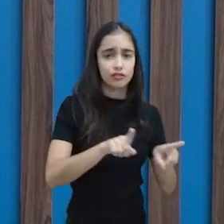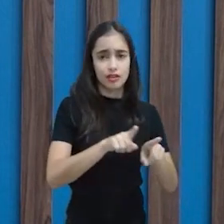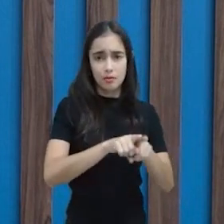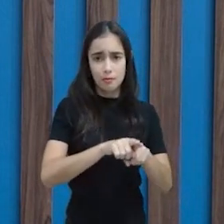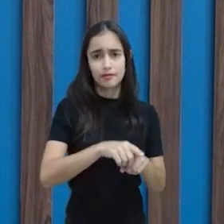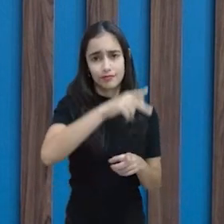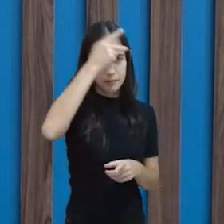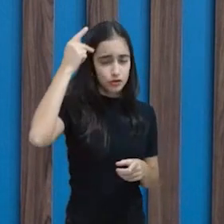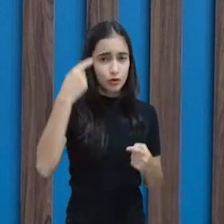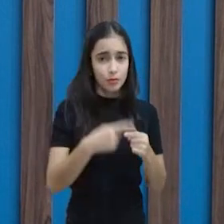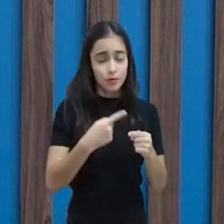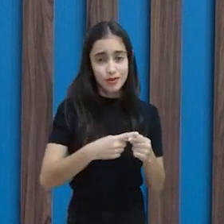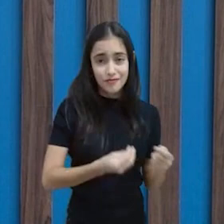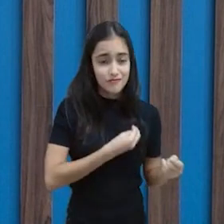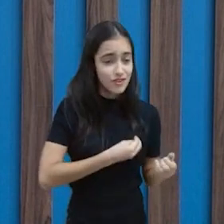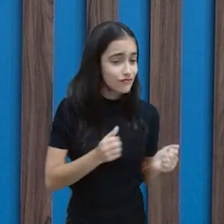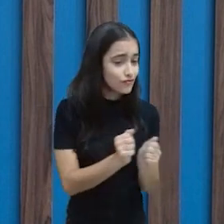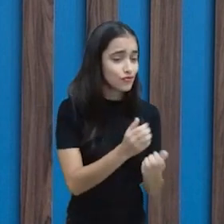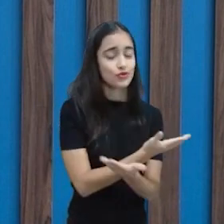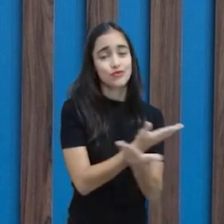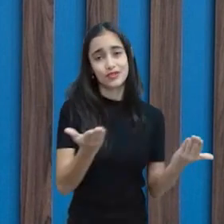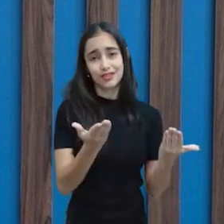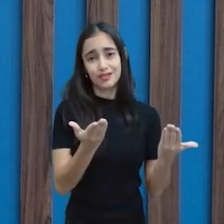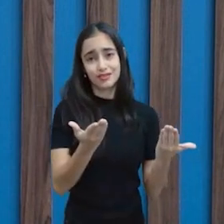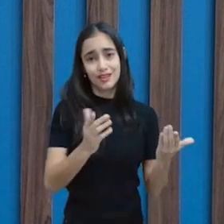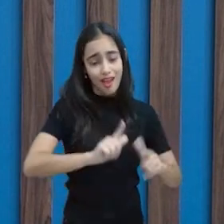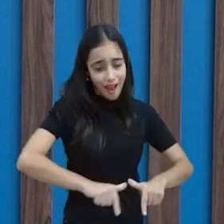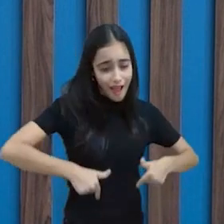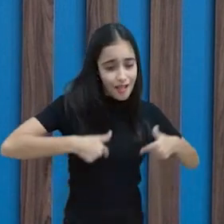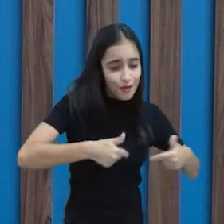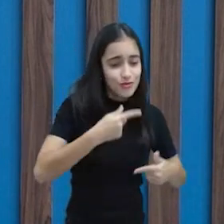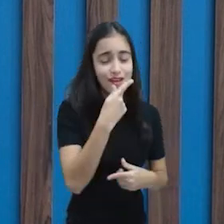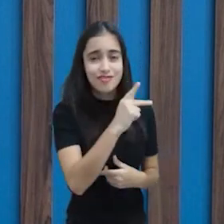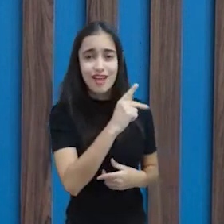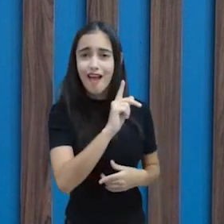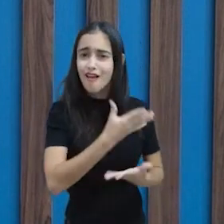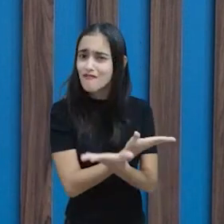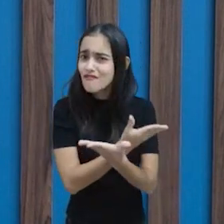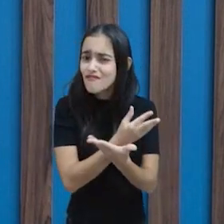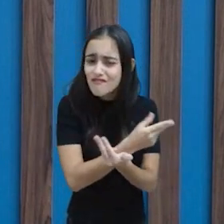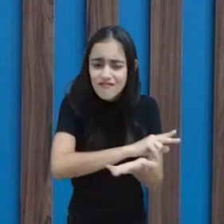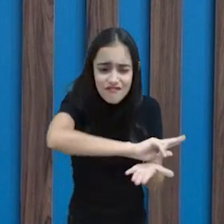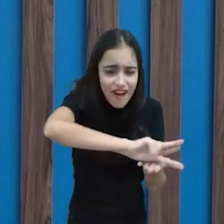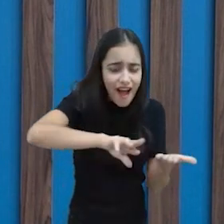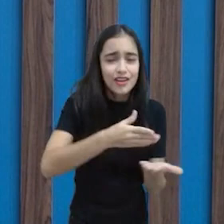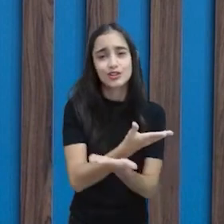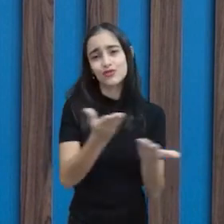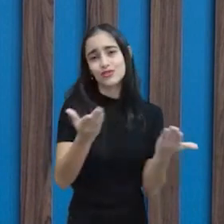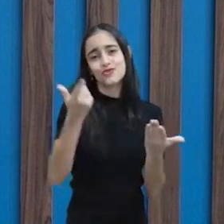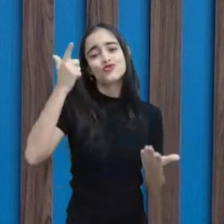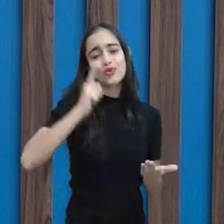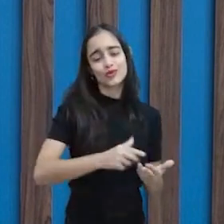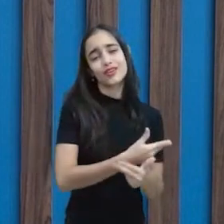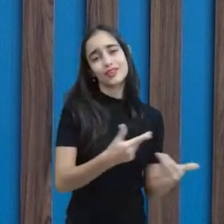ela sabe o cotidiano de vocês. E a partir da luta dela, vários de vocês vão ser ouvidos, não é, professora? Exatamente. A gente tem